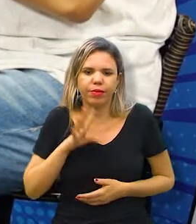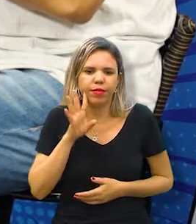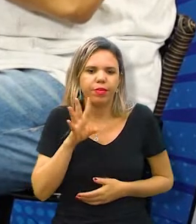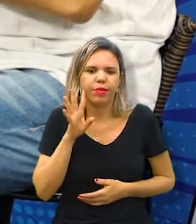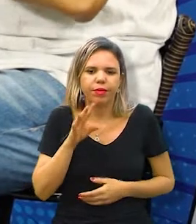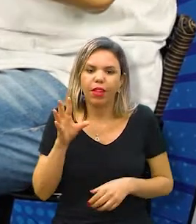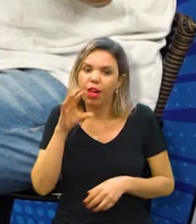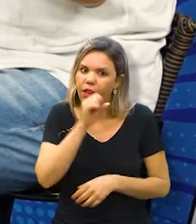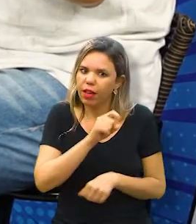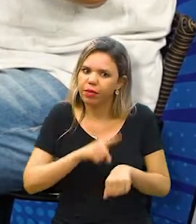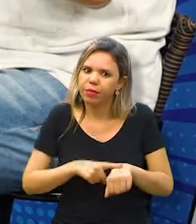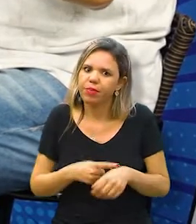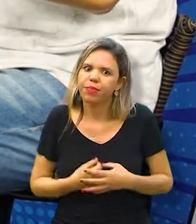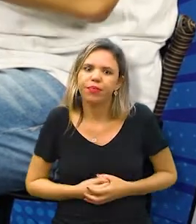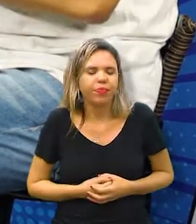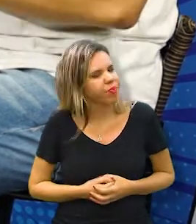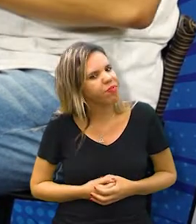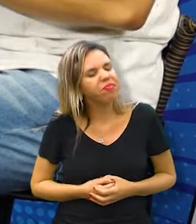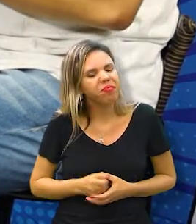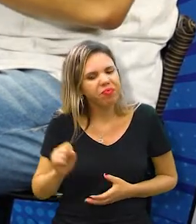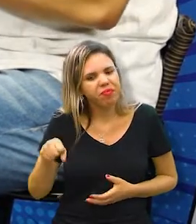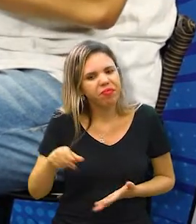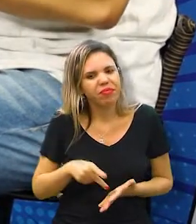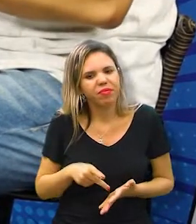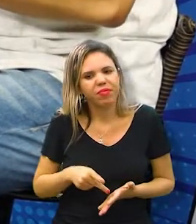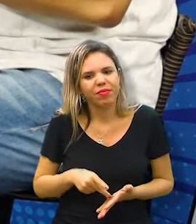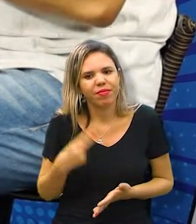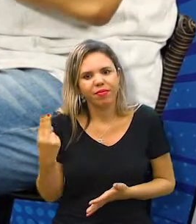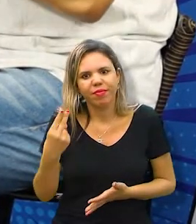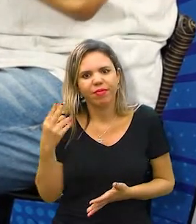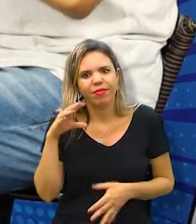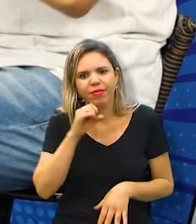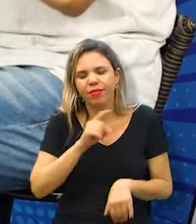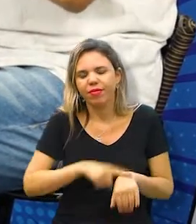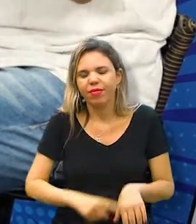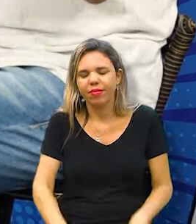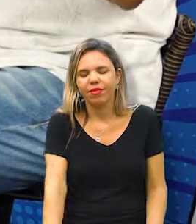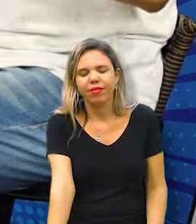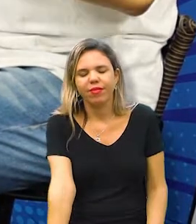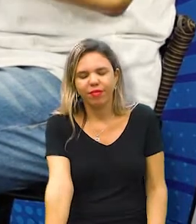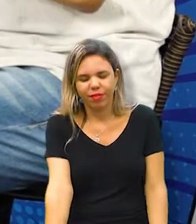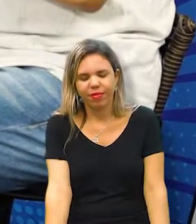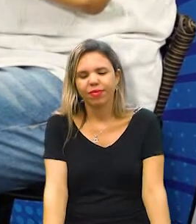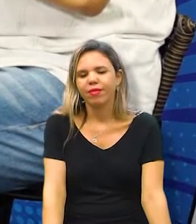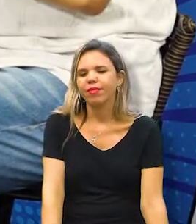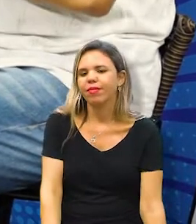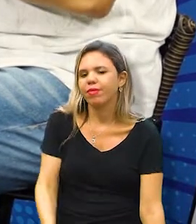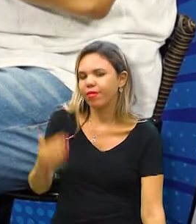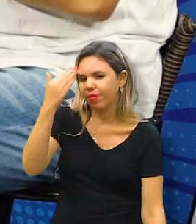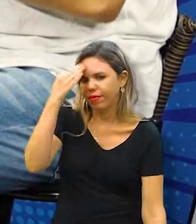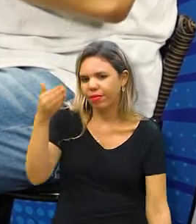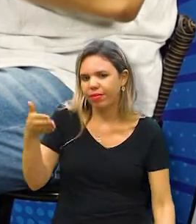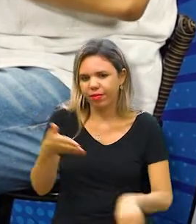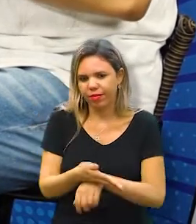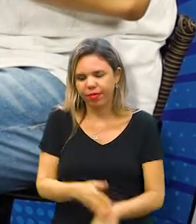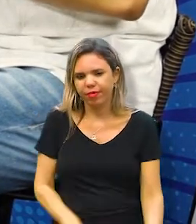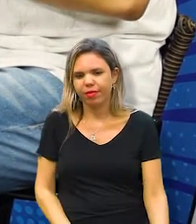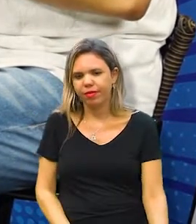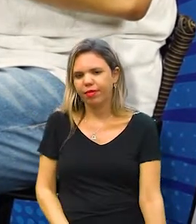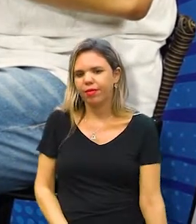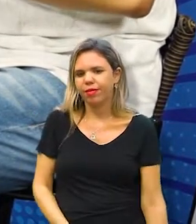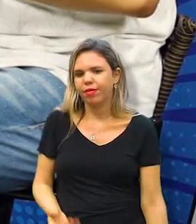Olha, foi muito bom. E passa rápido, né? Passa, já foi. Já foi. Então eu agradeço